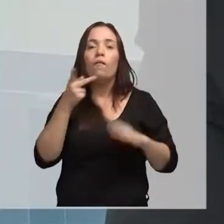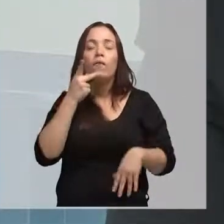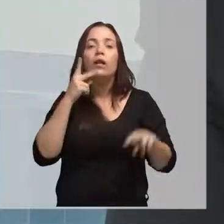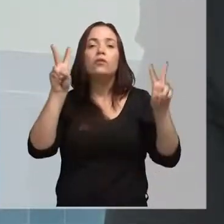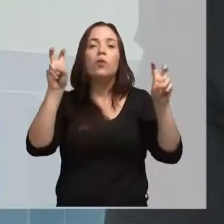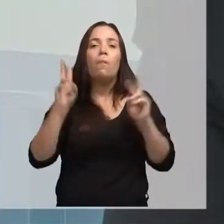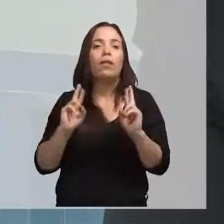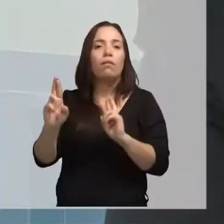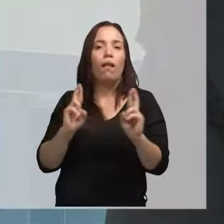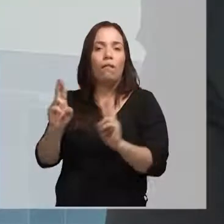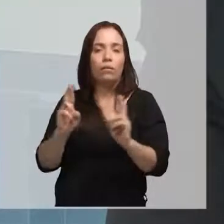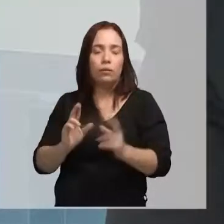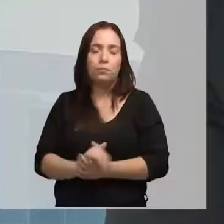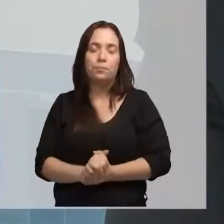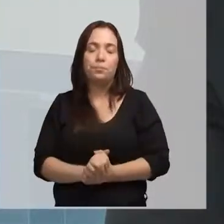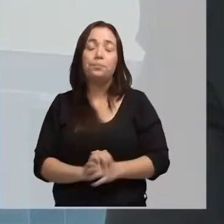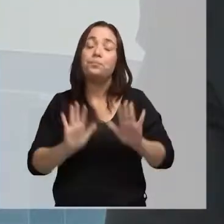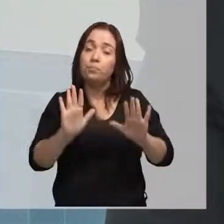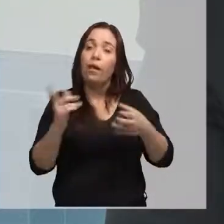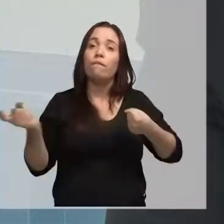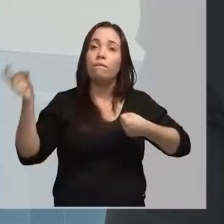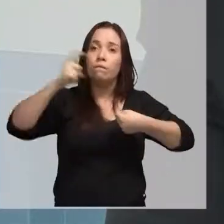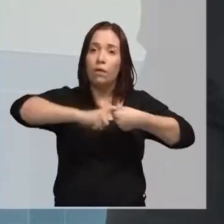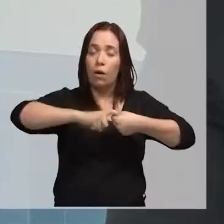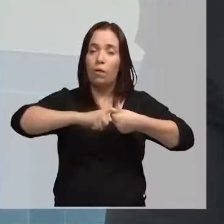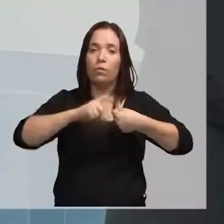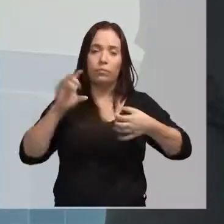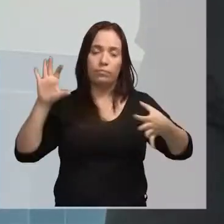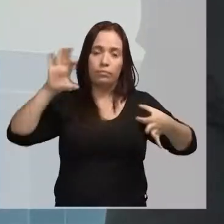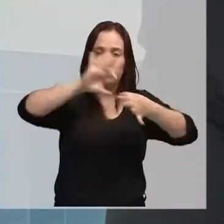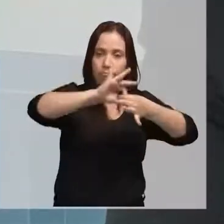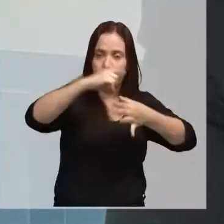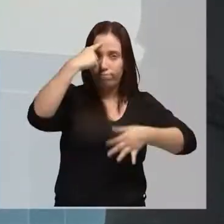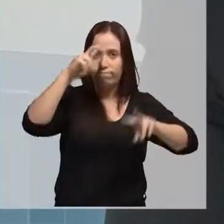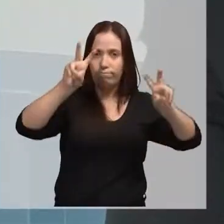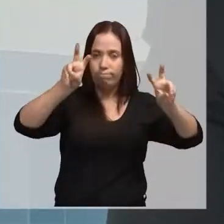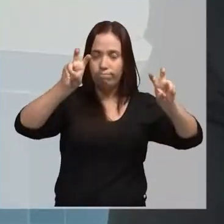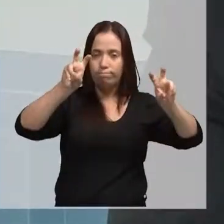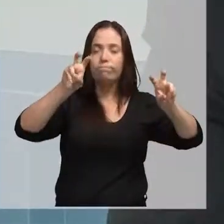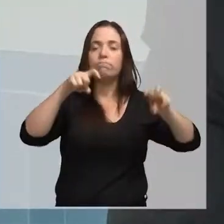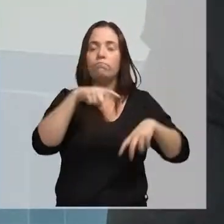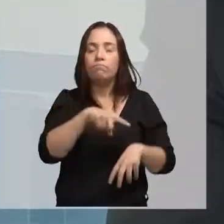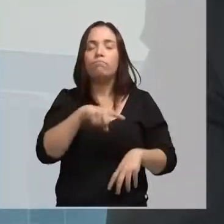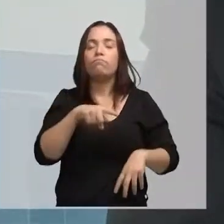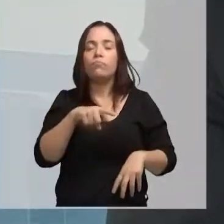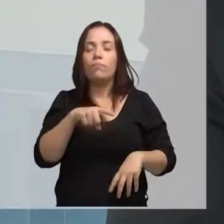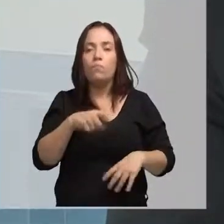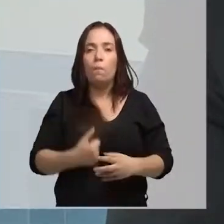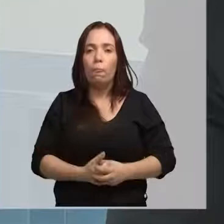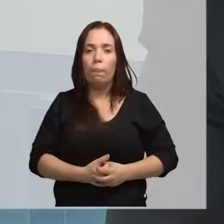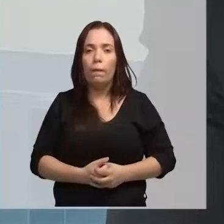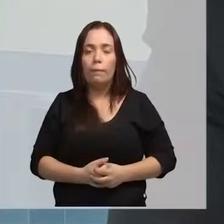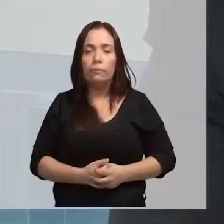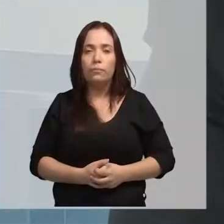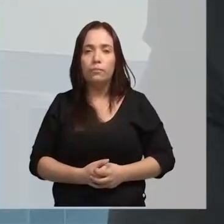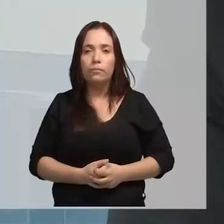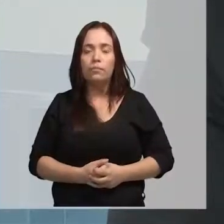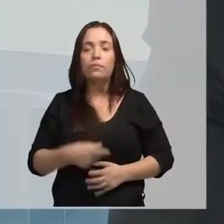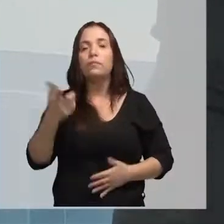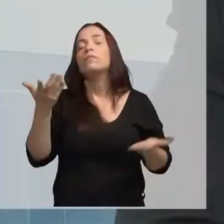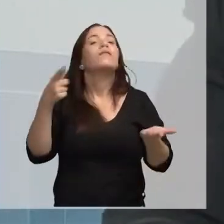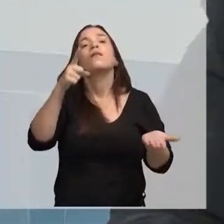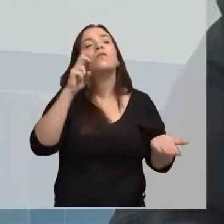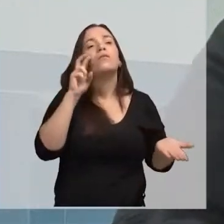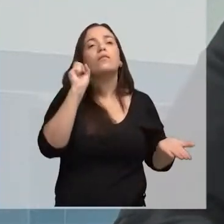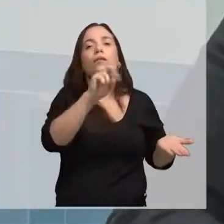delas. Mas voltando, Luiz, para a pesquisa, que é importante a gente falar, vamos para o que você vê na televisão, ou